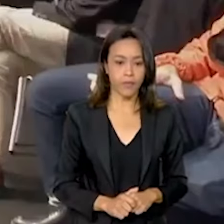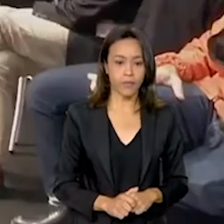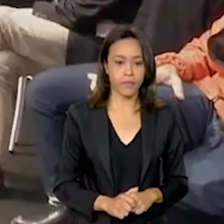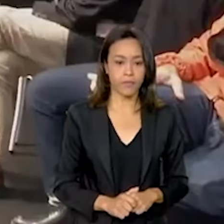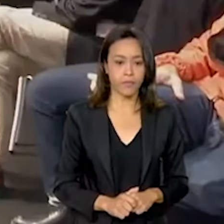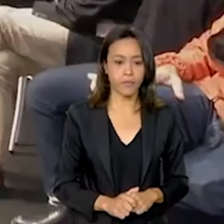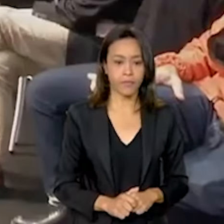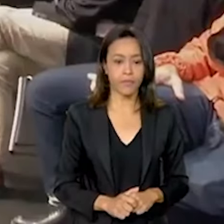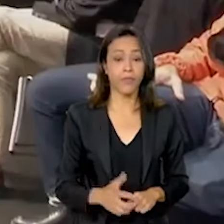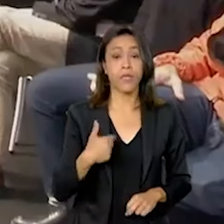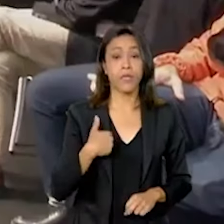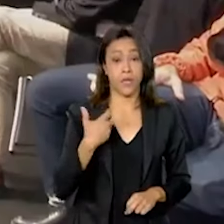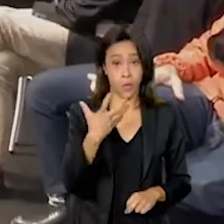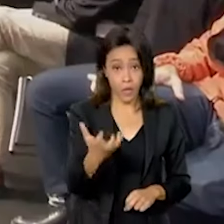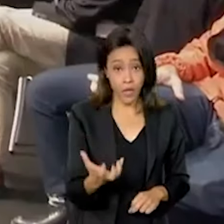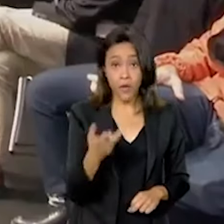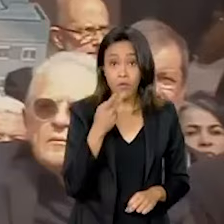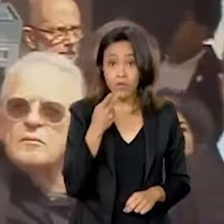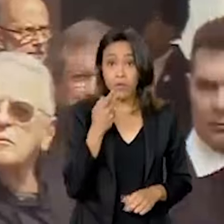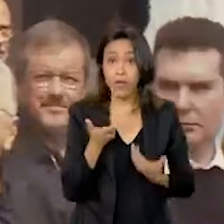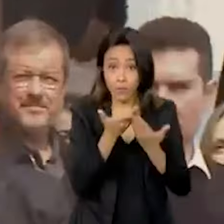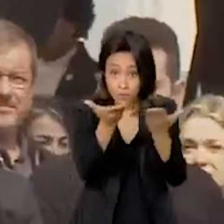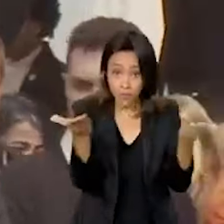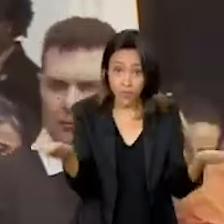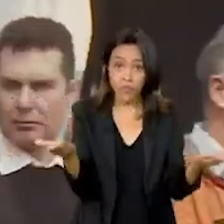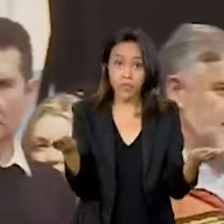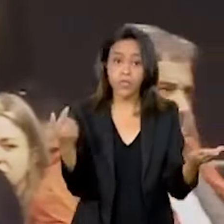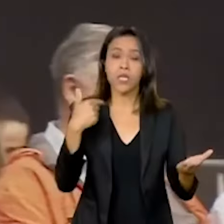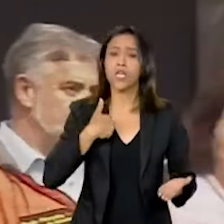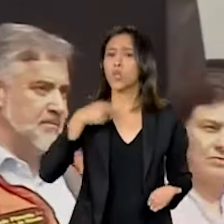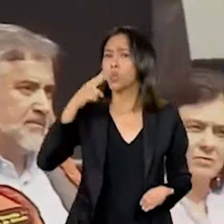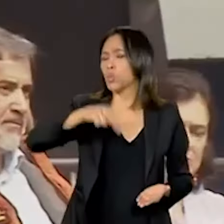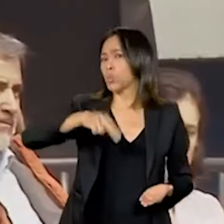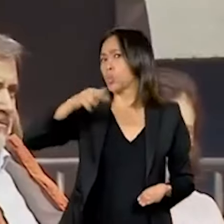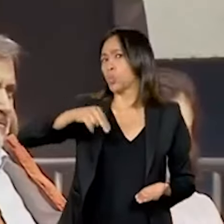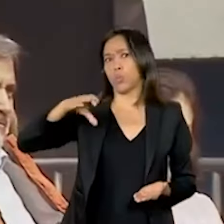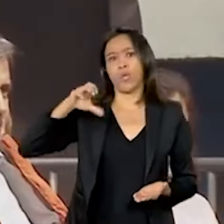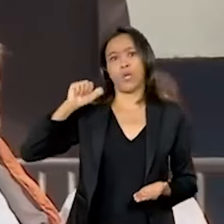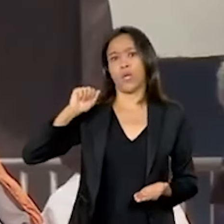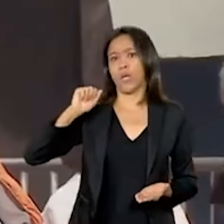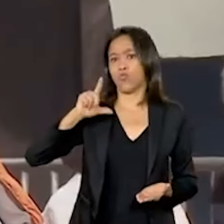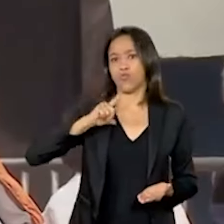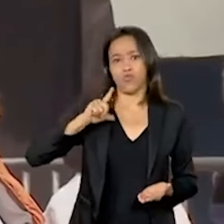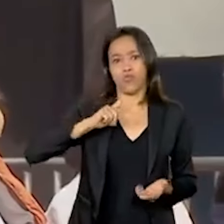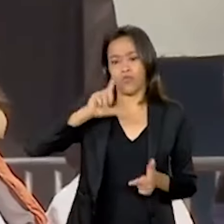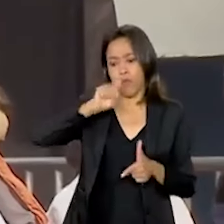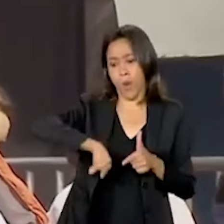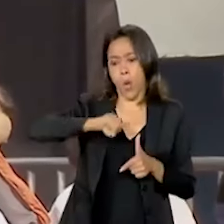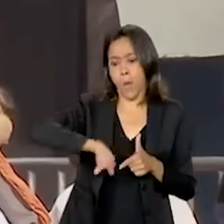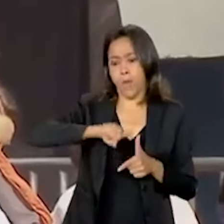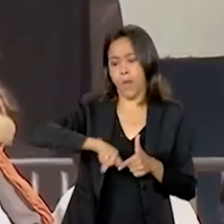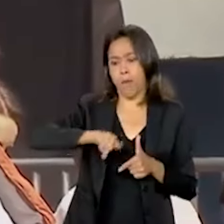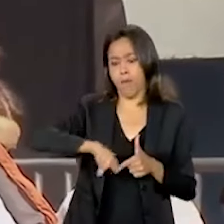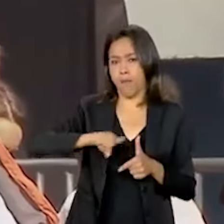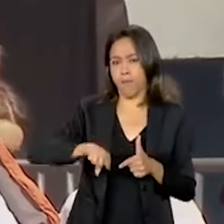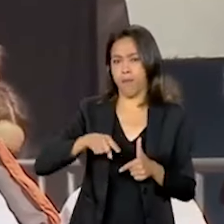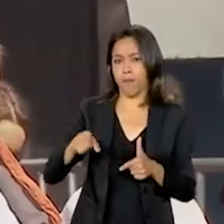Eu quero dizer para vocês que eu nunca tive nenhum problema com nenhum